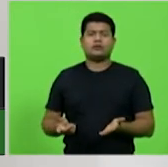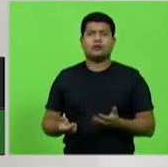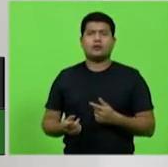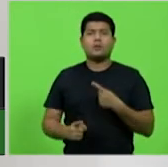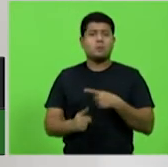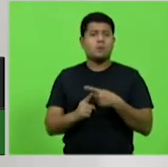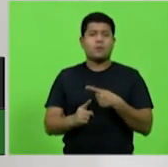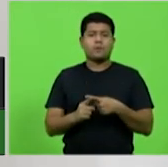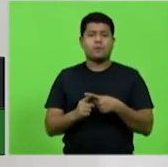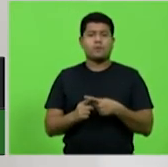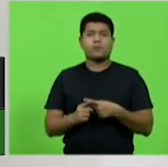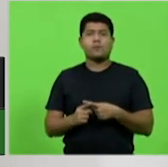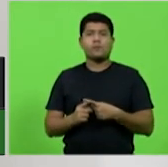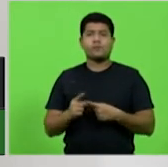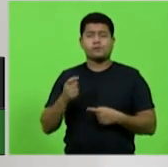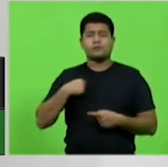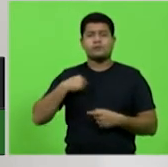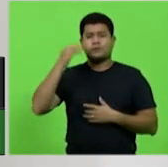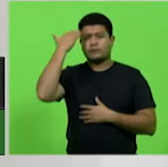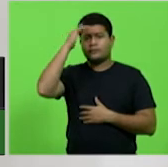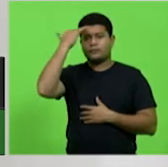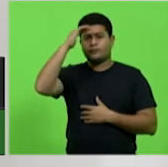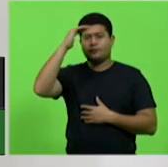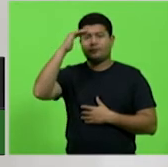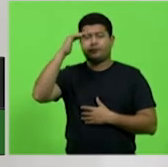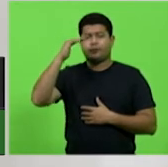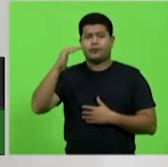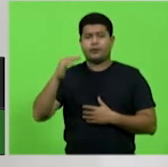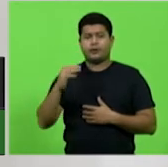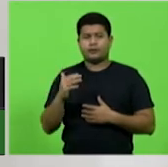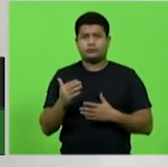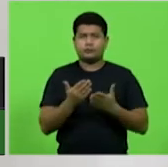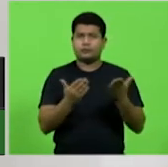Porque eu entendo, meus amigos,